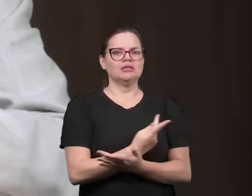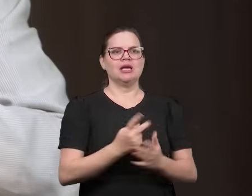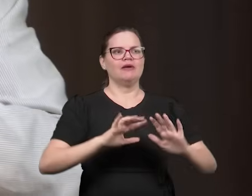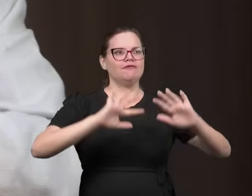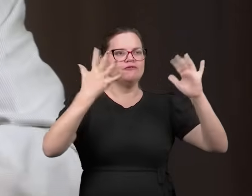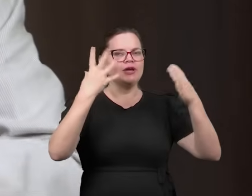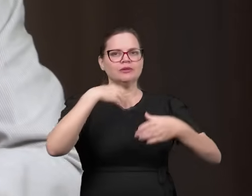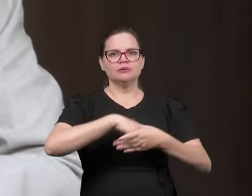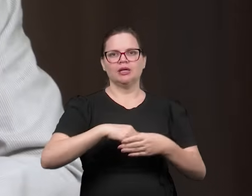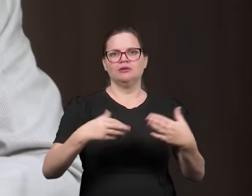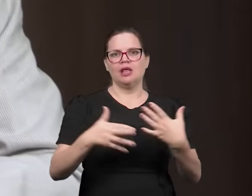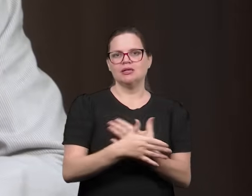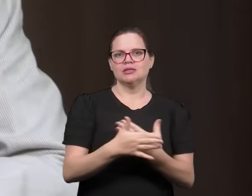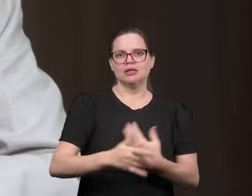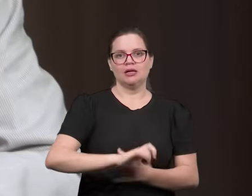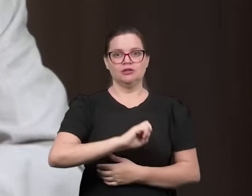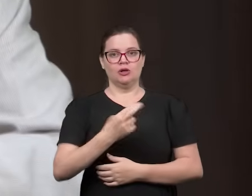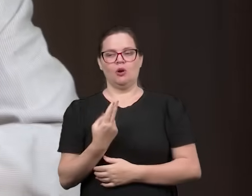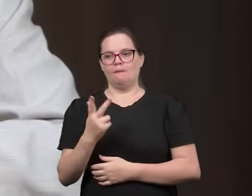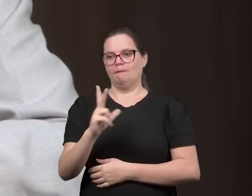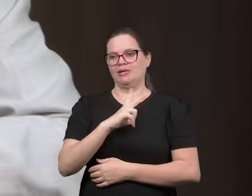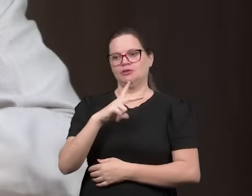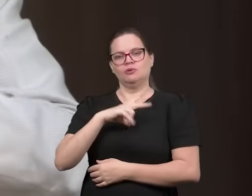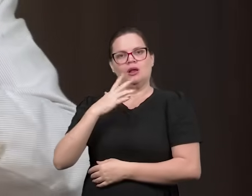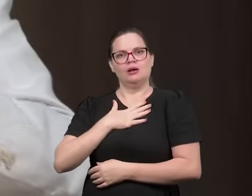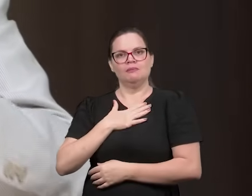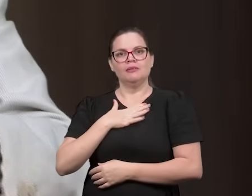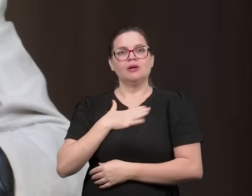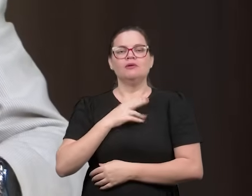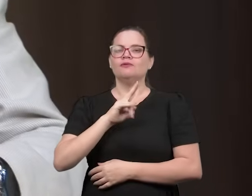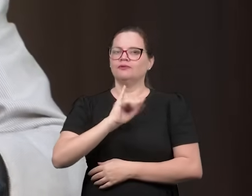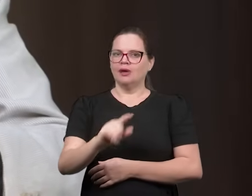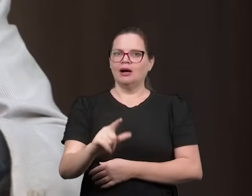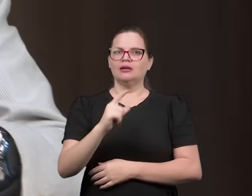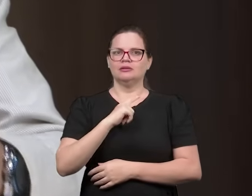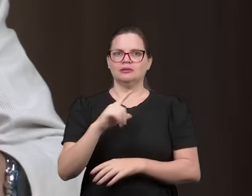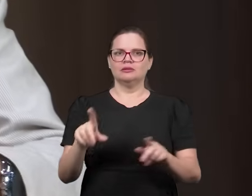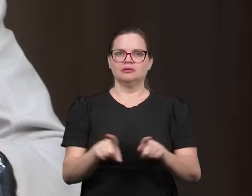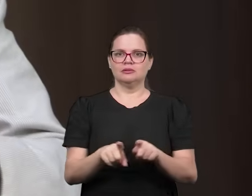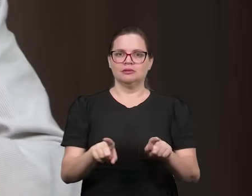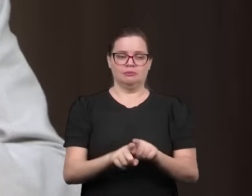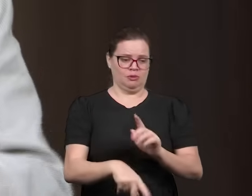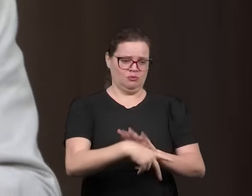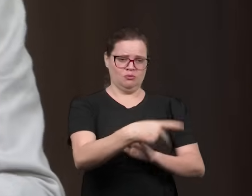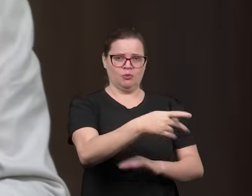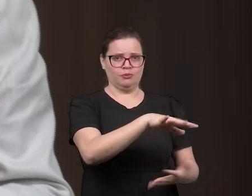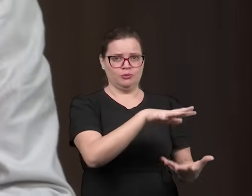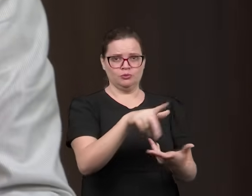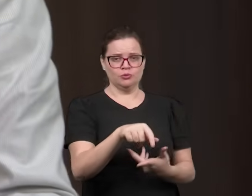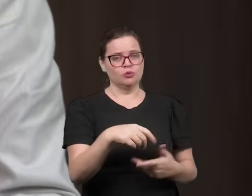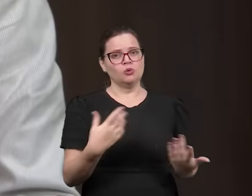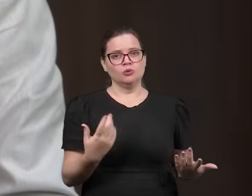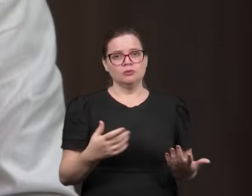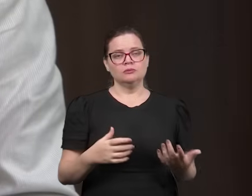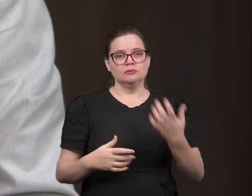manifestações pessoais do homem, nas manifestações até mesmo carnais, mundanas.